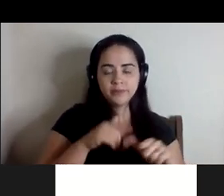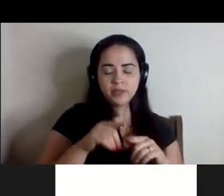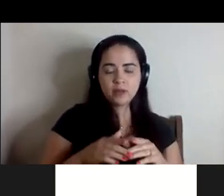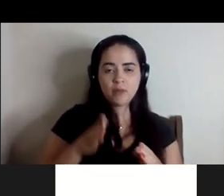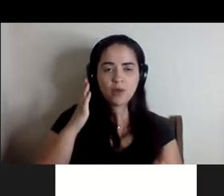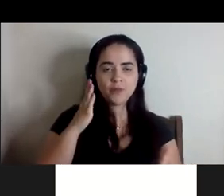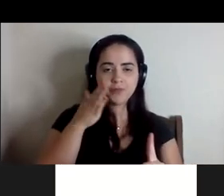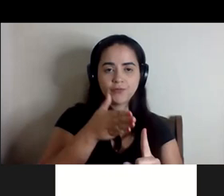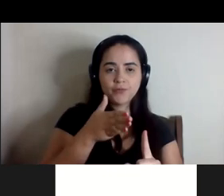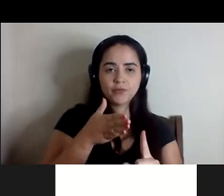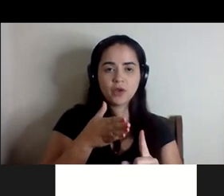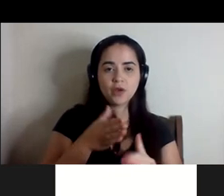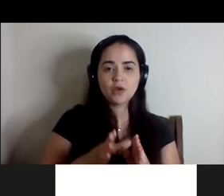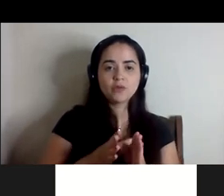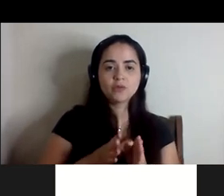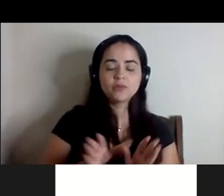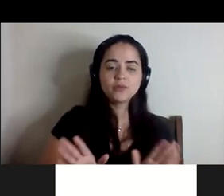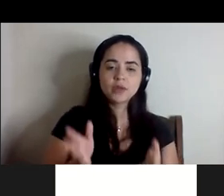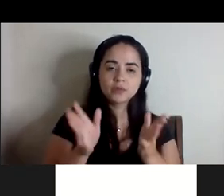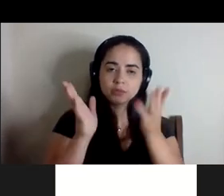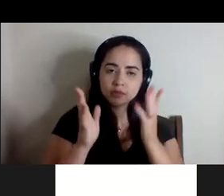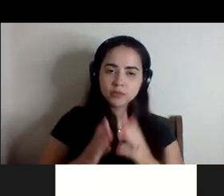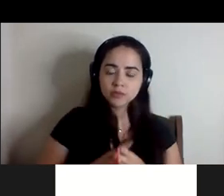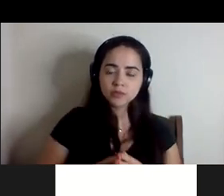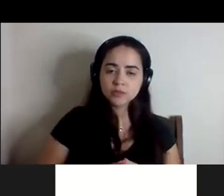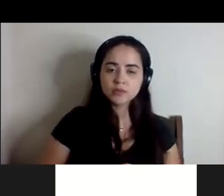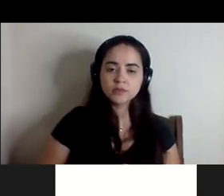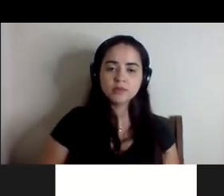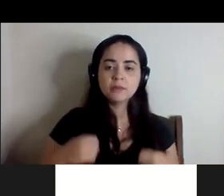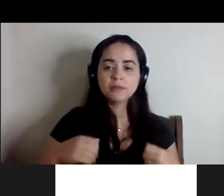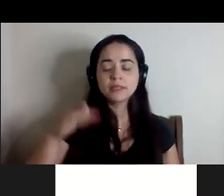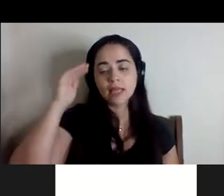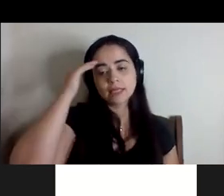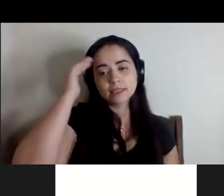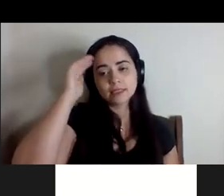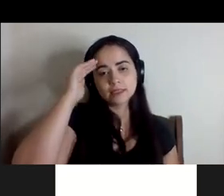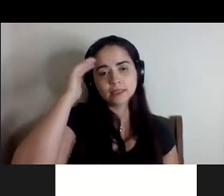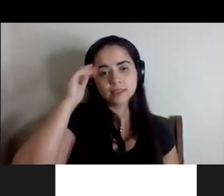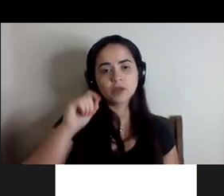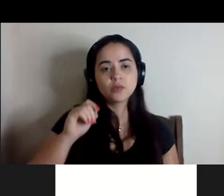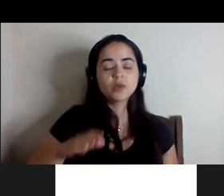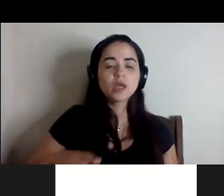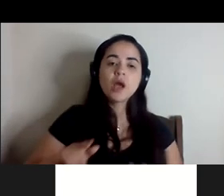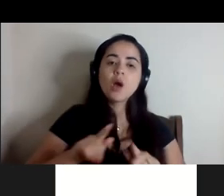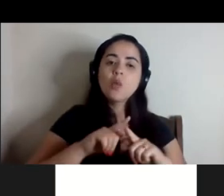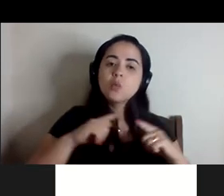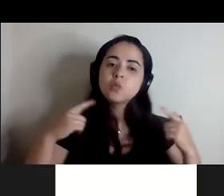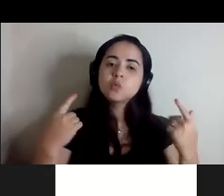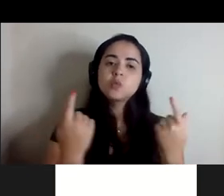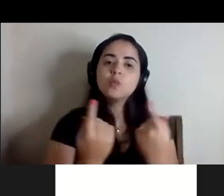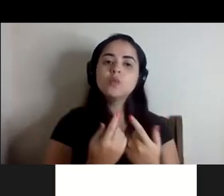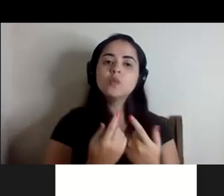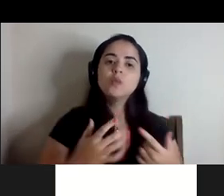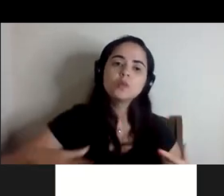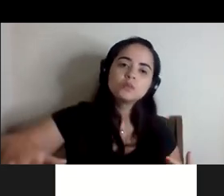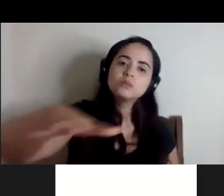eixo norteador precisa compreender esse coletivo, precisa